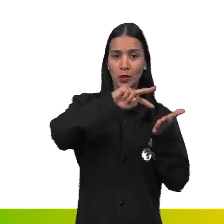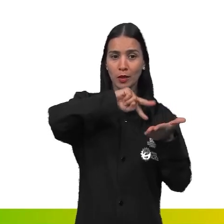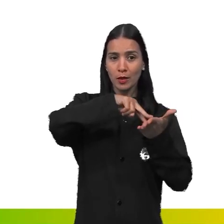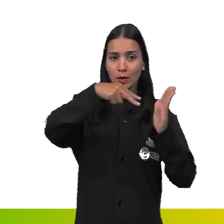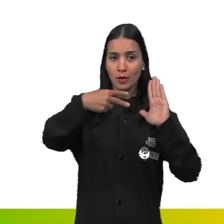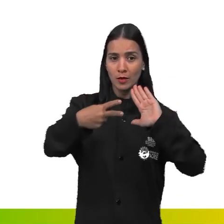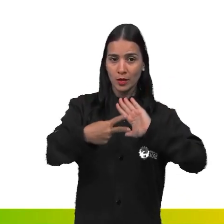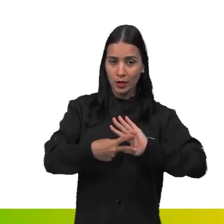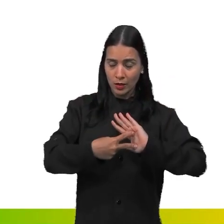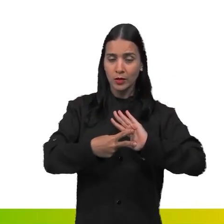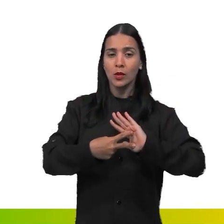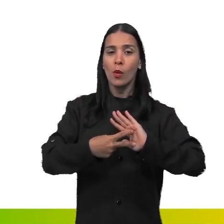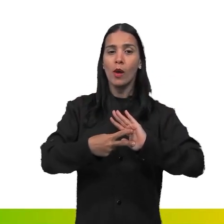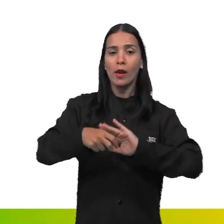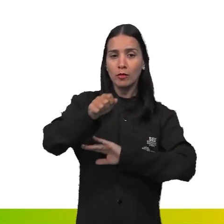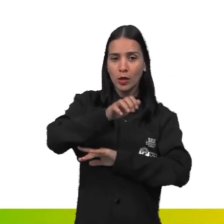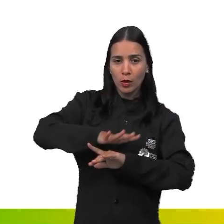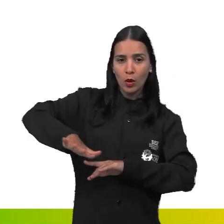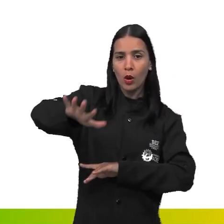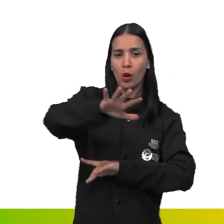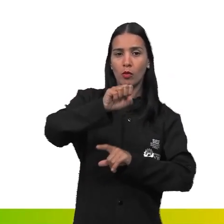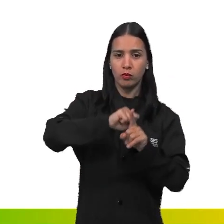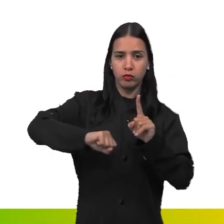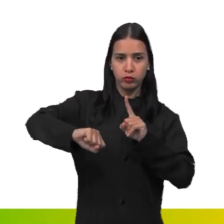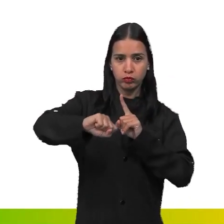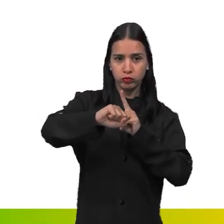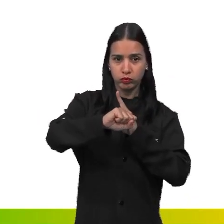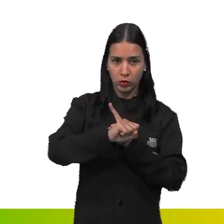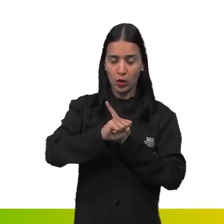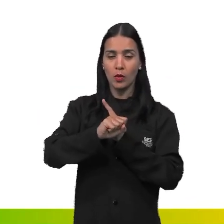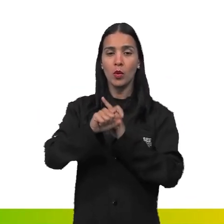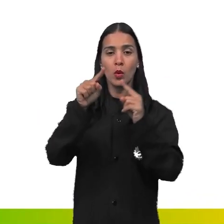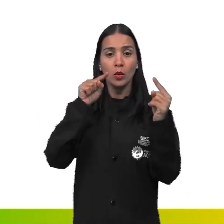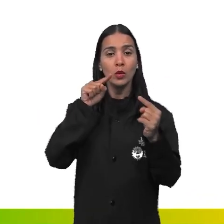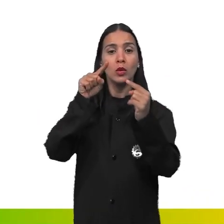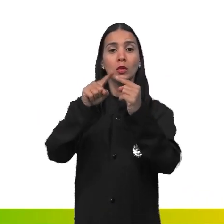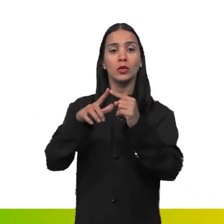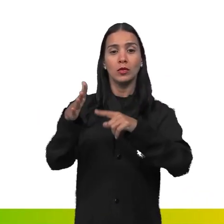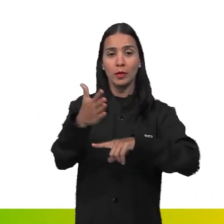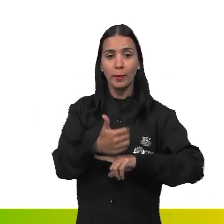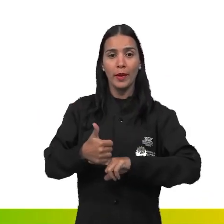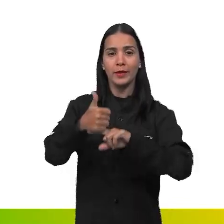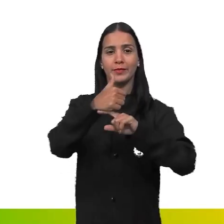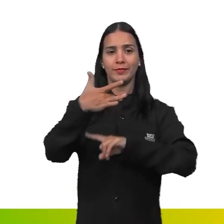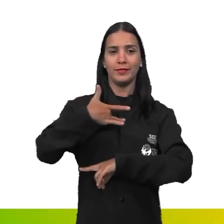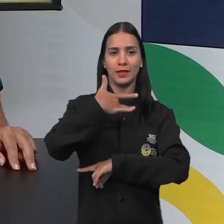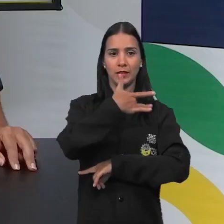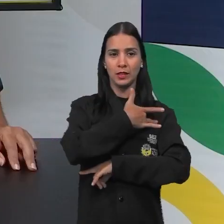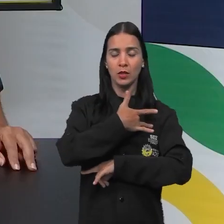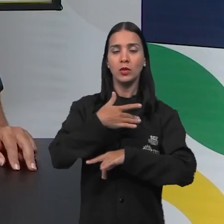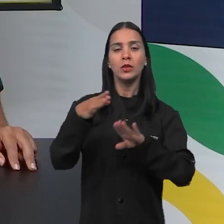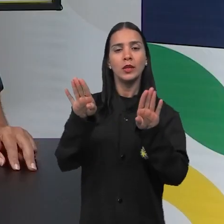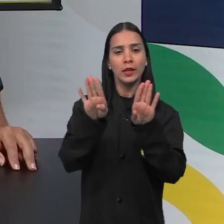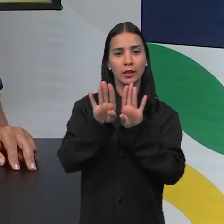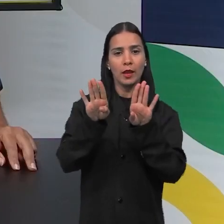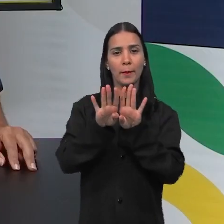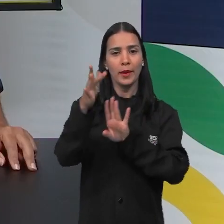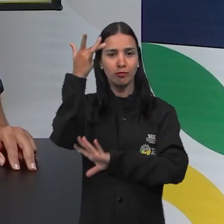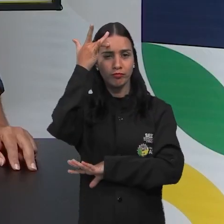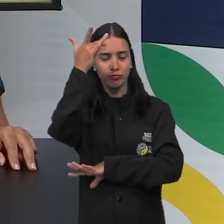visa equilibrar a saúde ou melhorar a aptidão física e mental. Então, a gente tem 3 pilares aqui acerca do